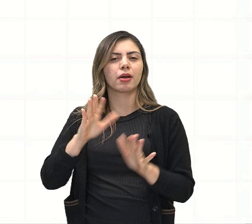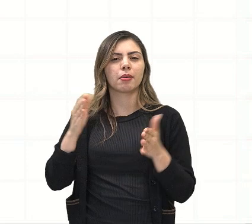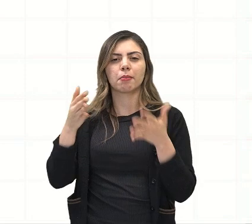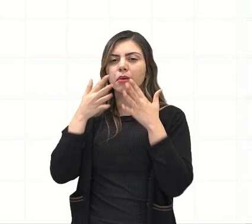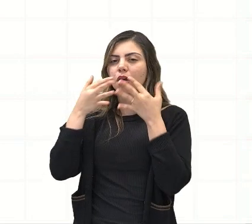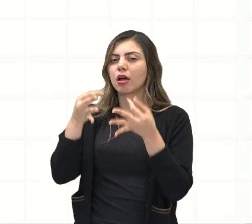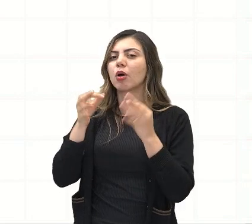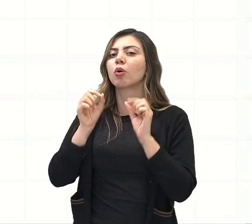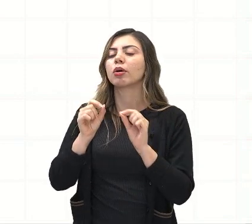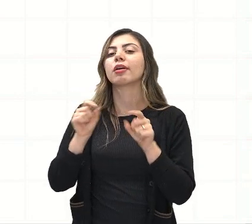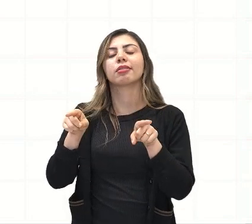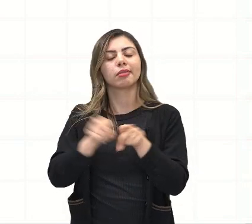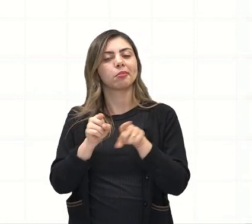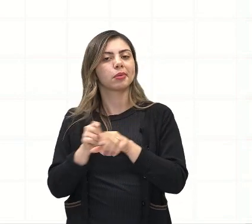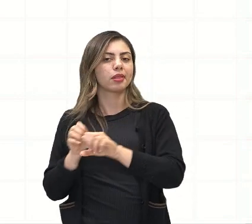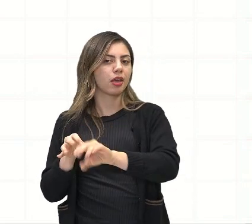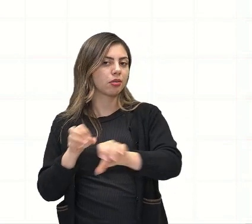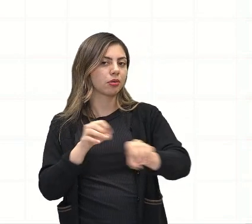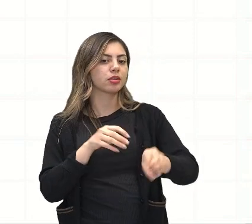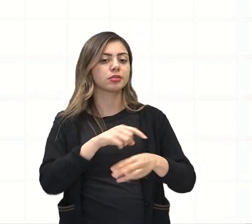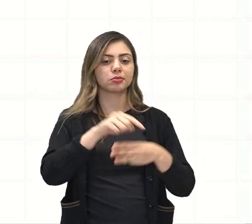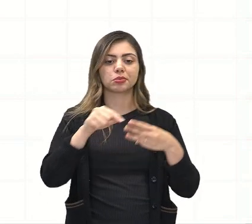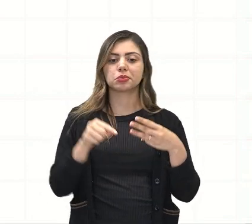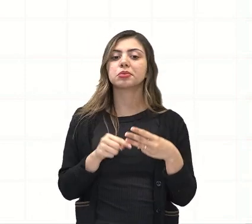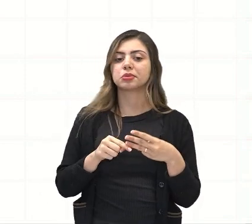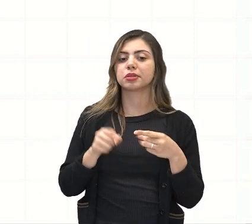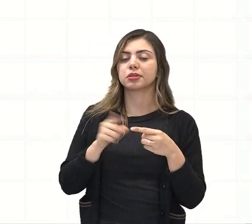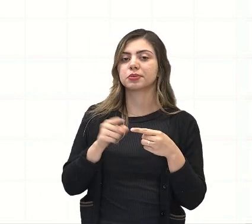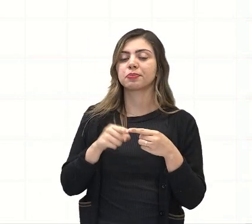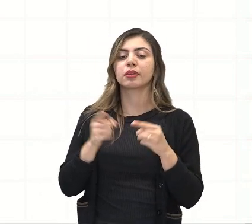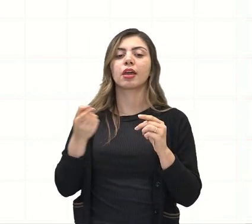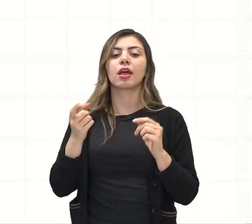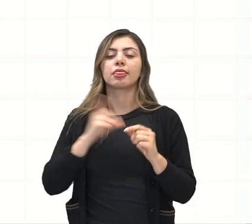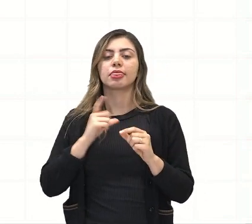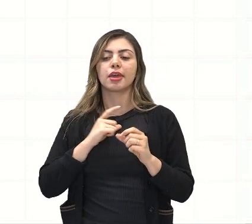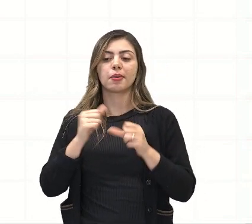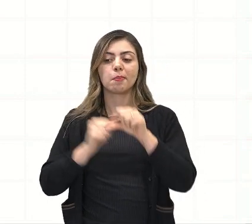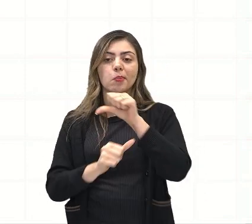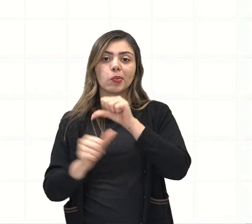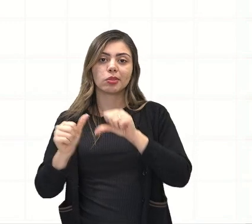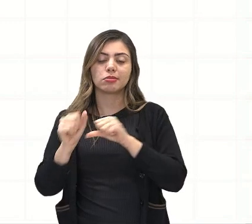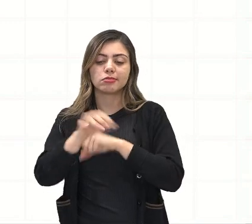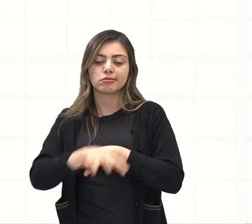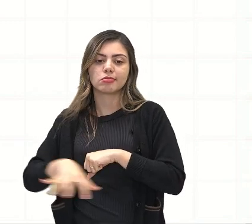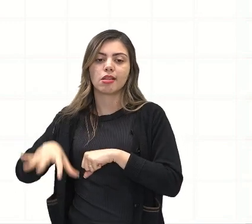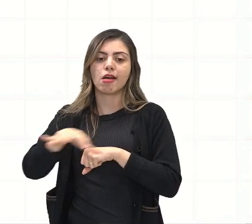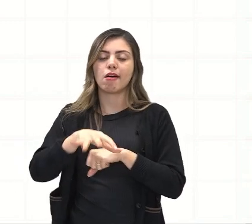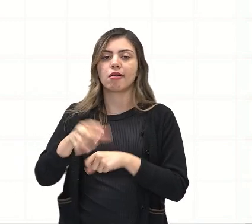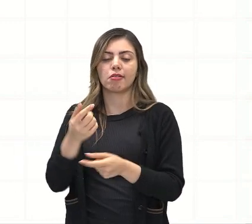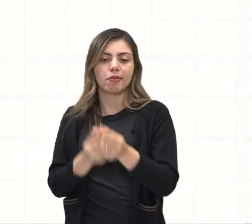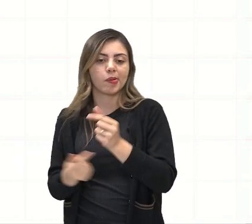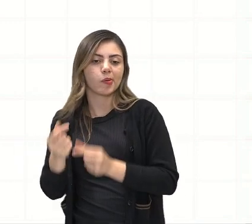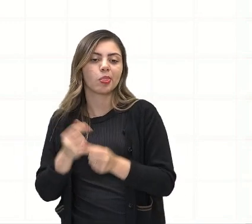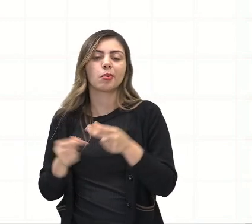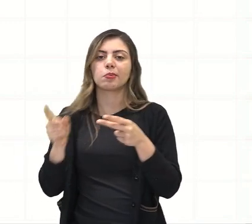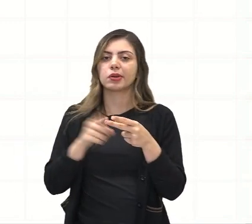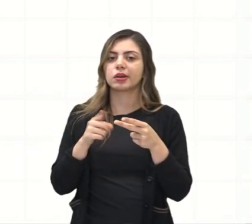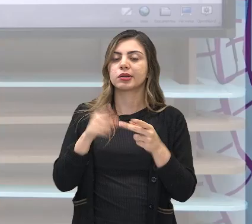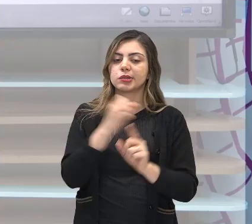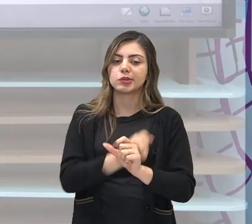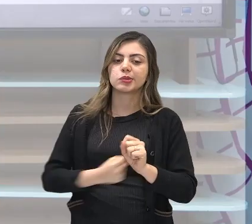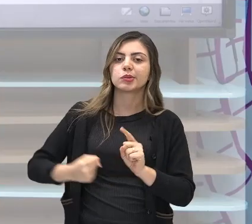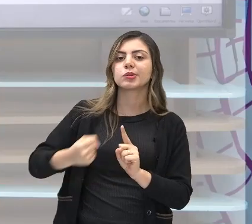importante, educacionais, tá? Então entenda, é um período